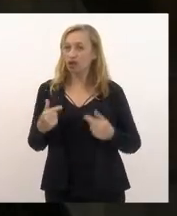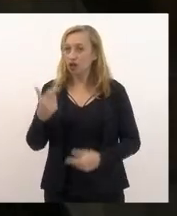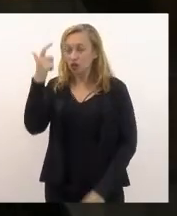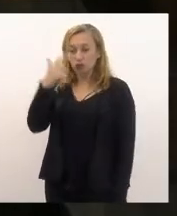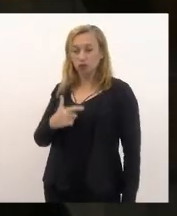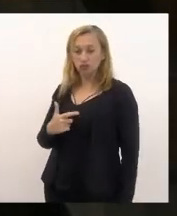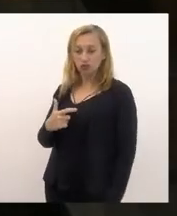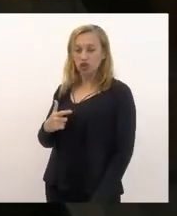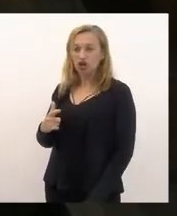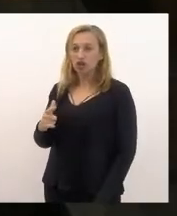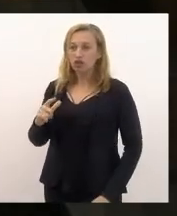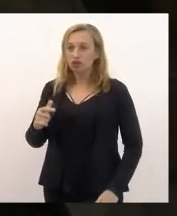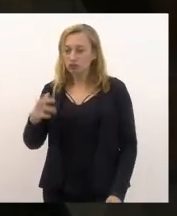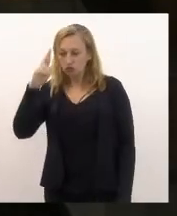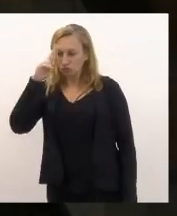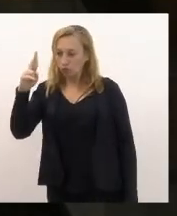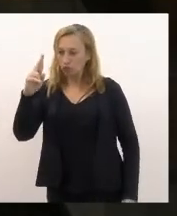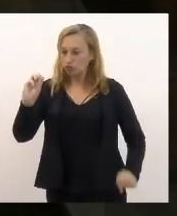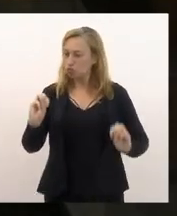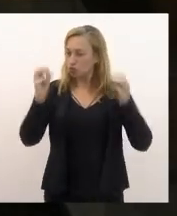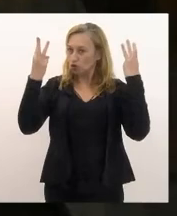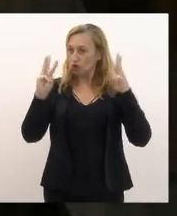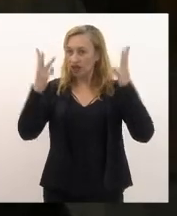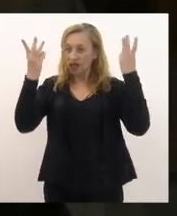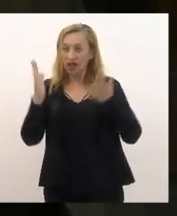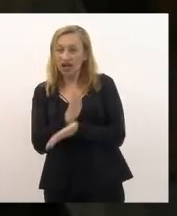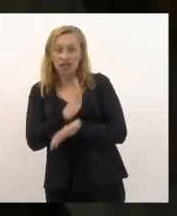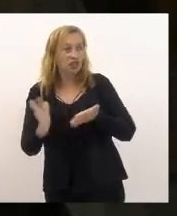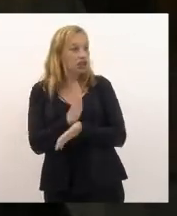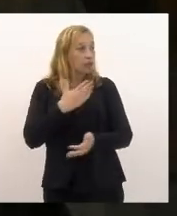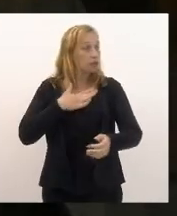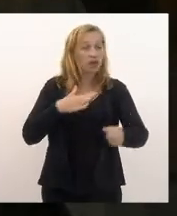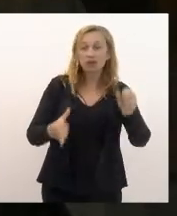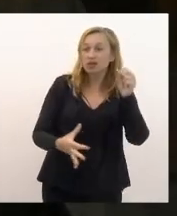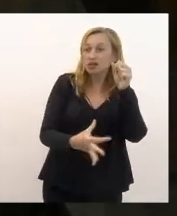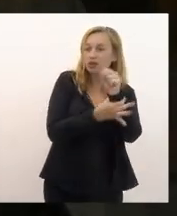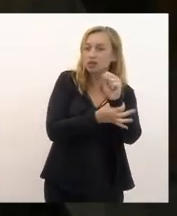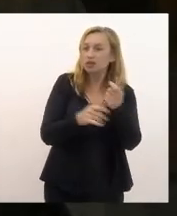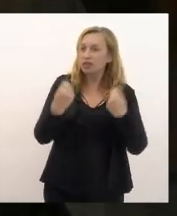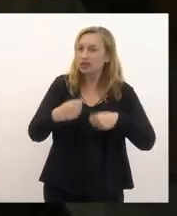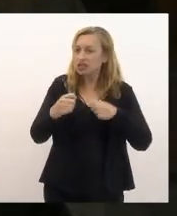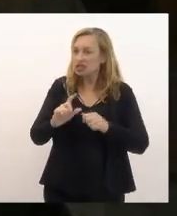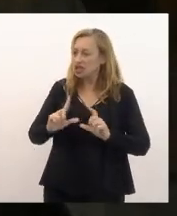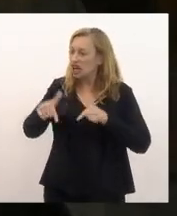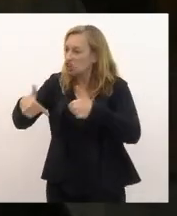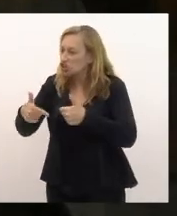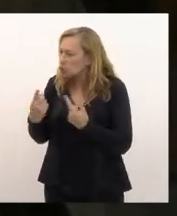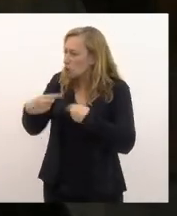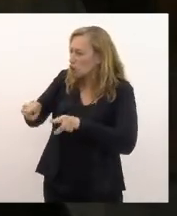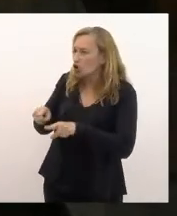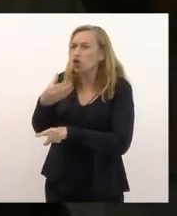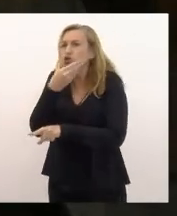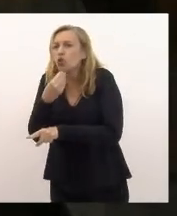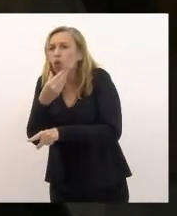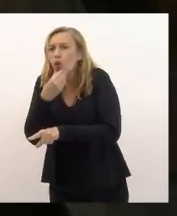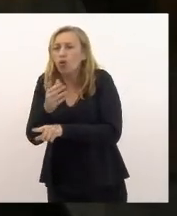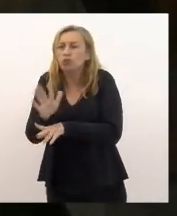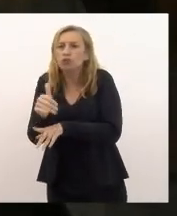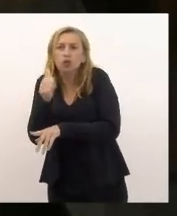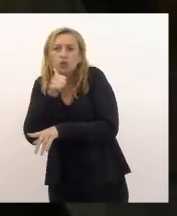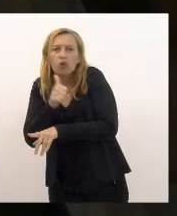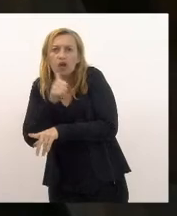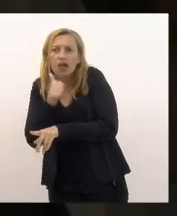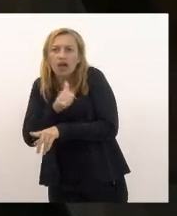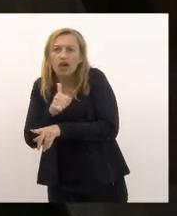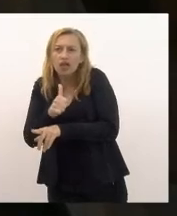de uma. Muitas das vezes, meus seguranças têm que usar de truculência com homens, e de homens não, com moleques,